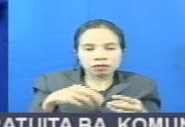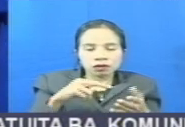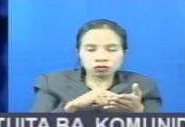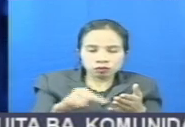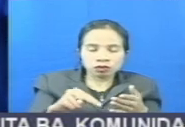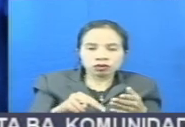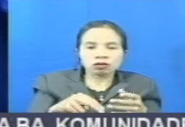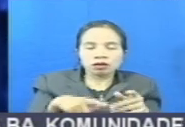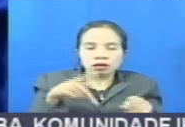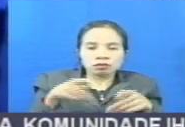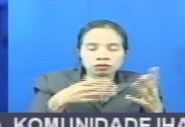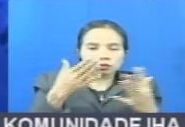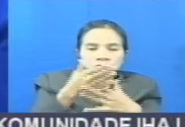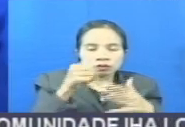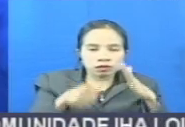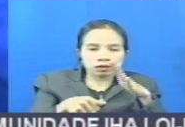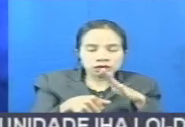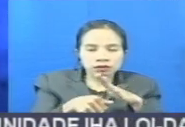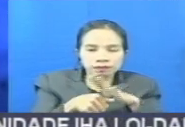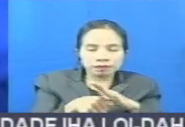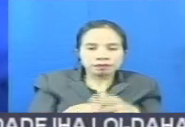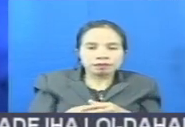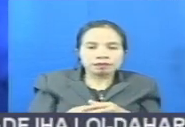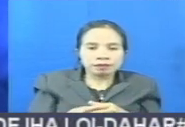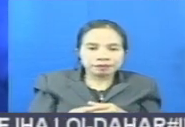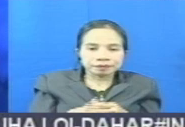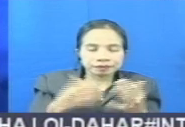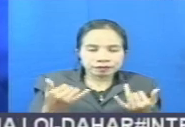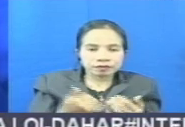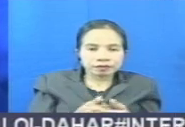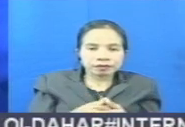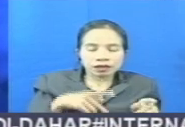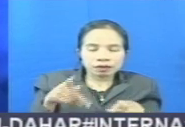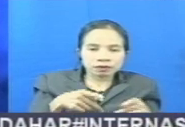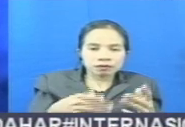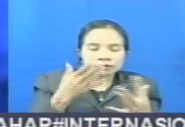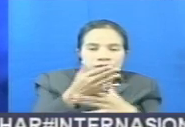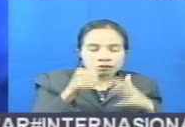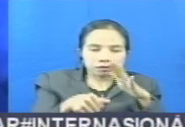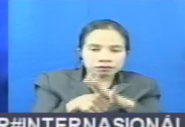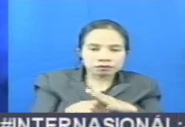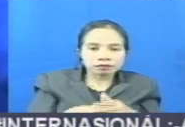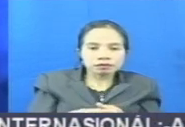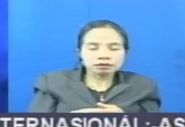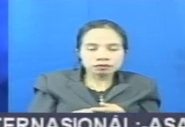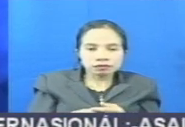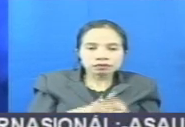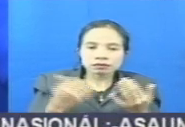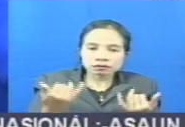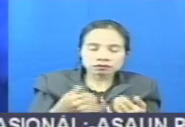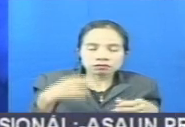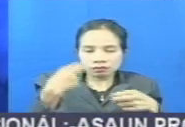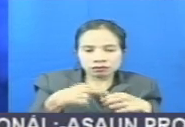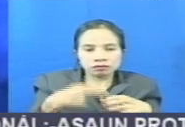de Betama, no finalais ne, ia que é um ilegal, subatred e até